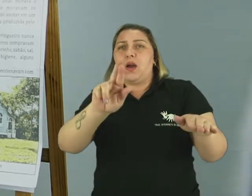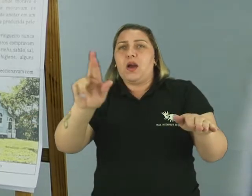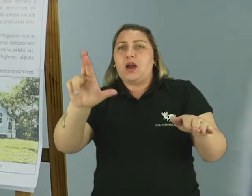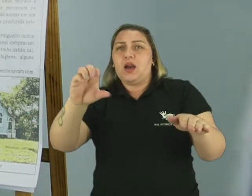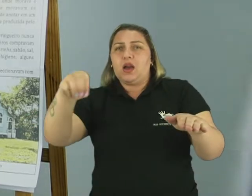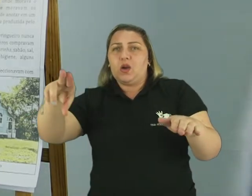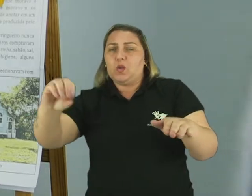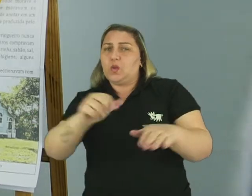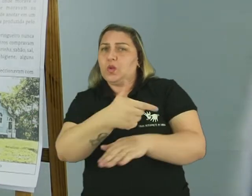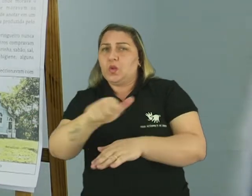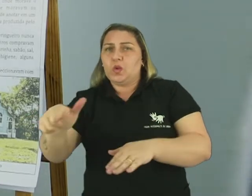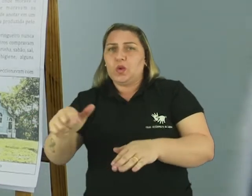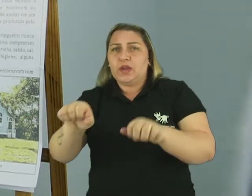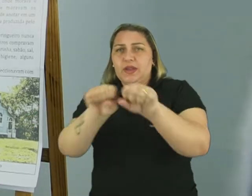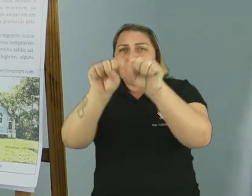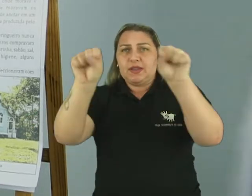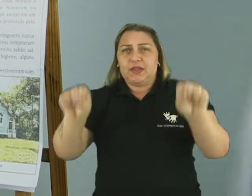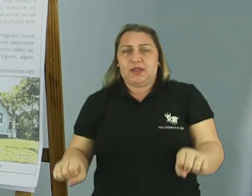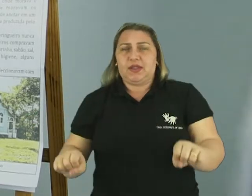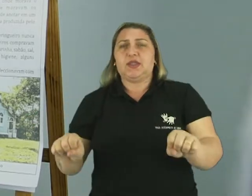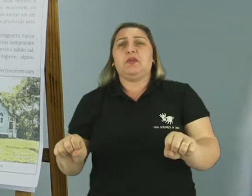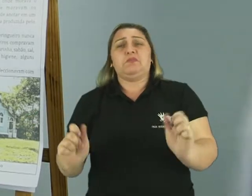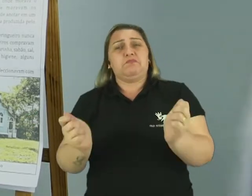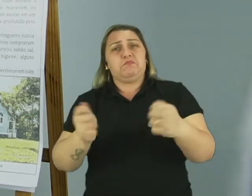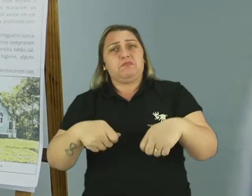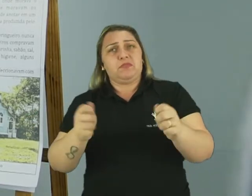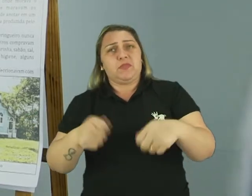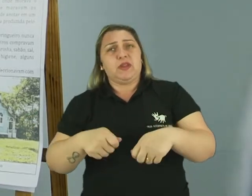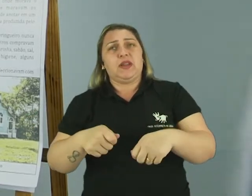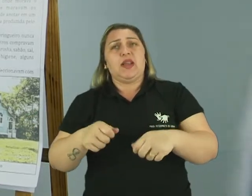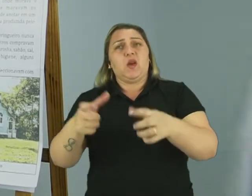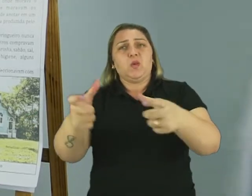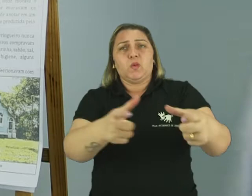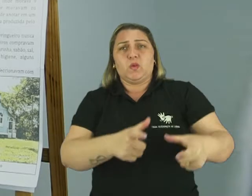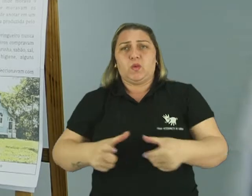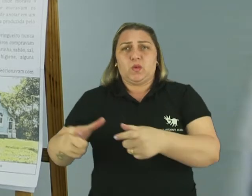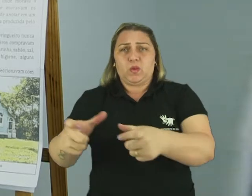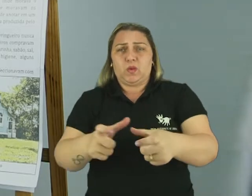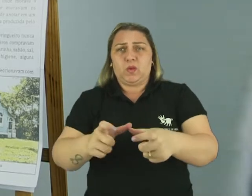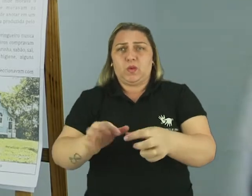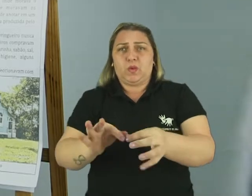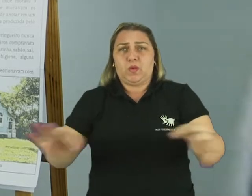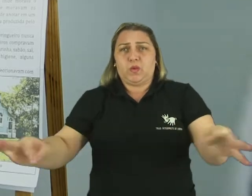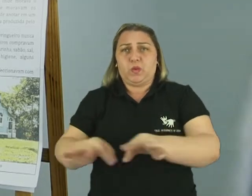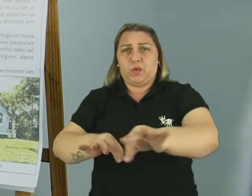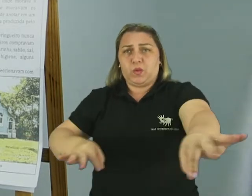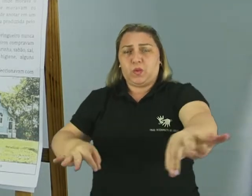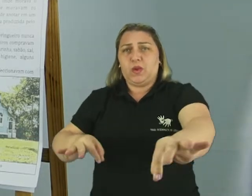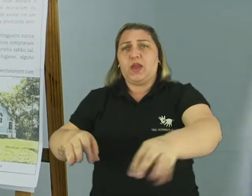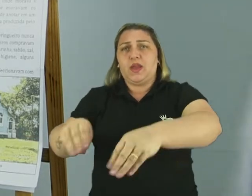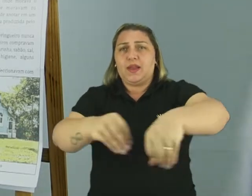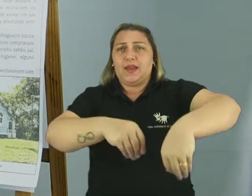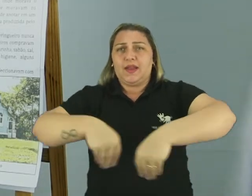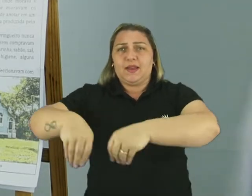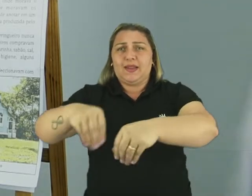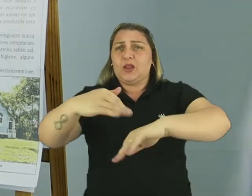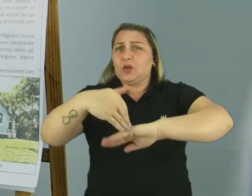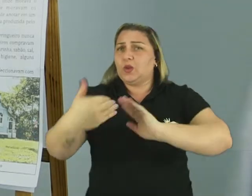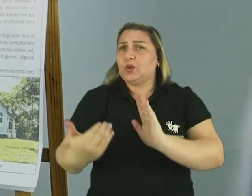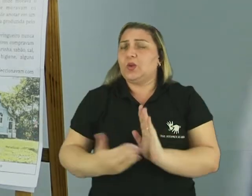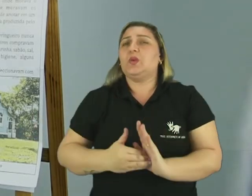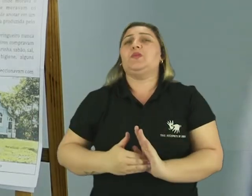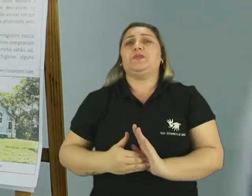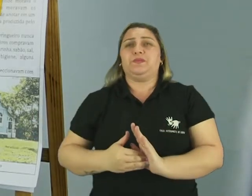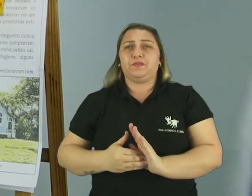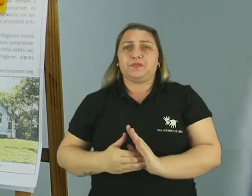havia sistema de medidas para estabelecer áreas definidas. A extensão do seringal constituía-se de toda a